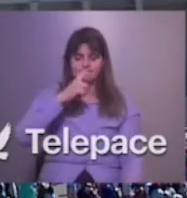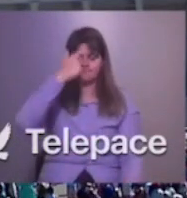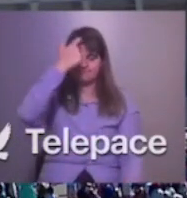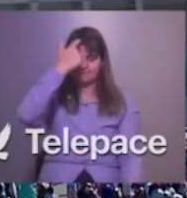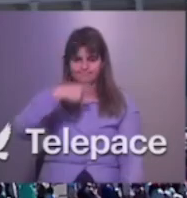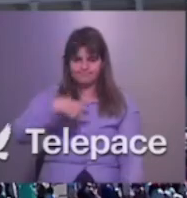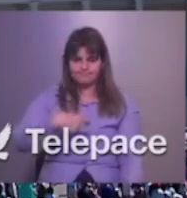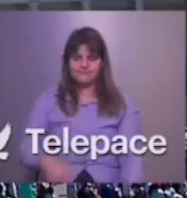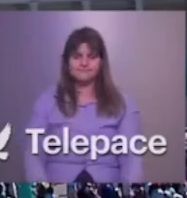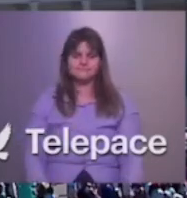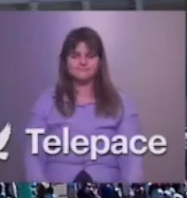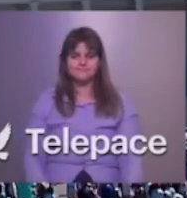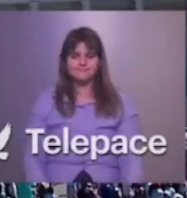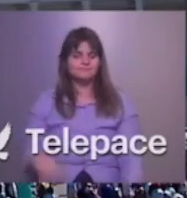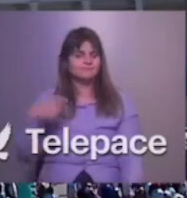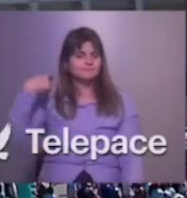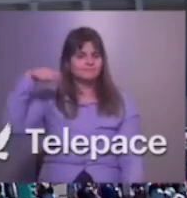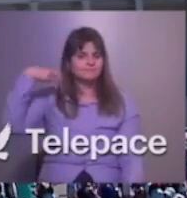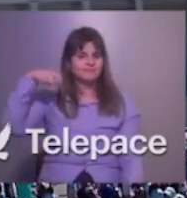commemorationem.